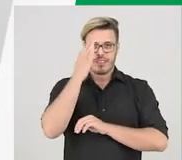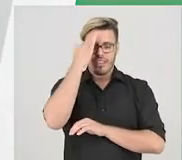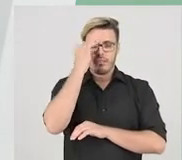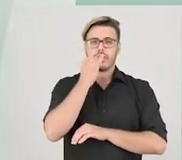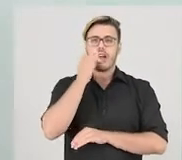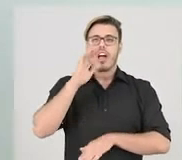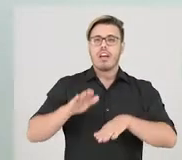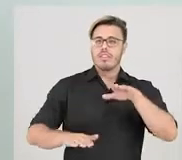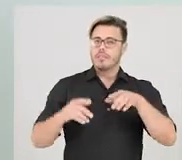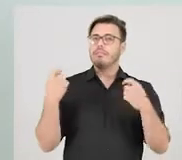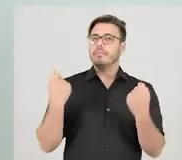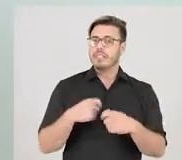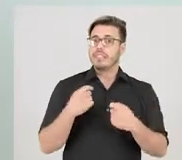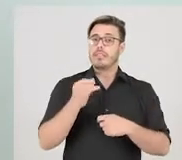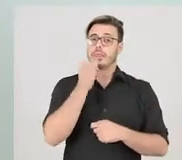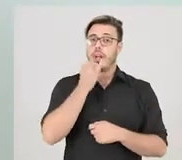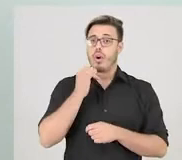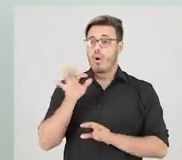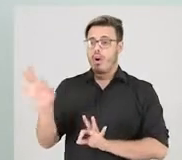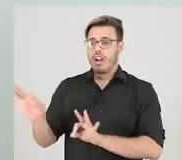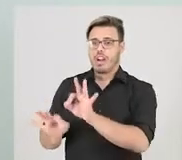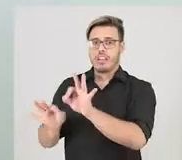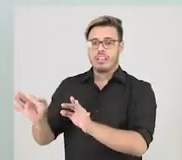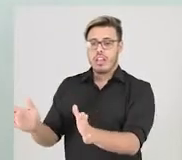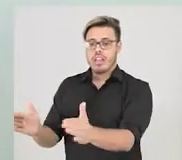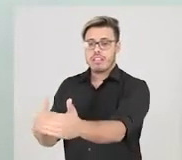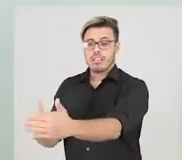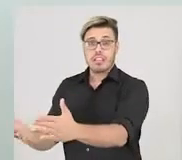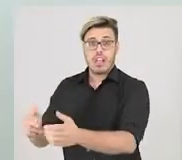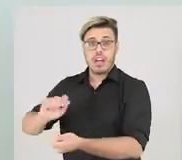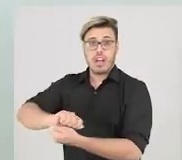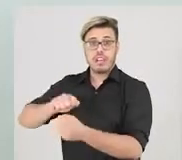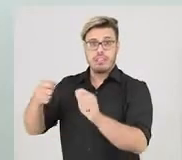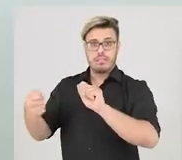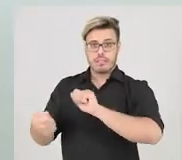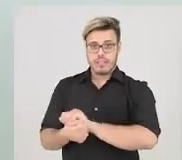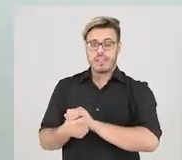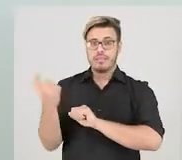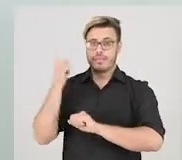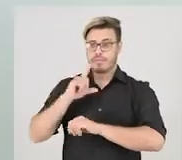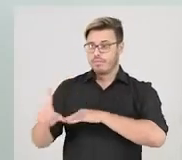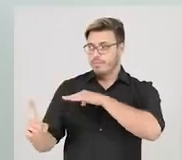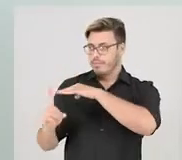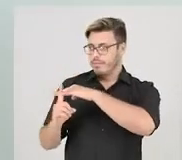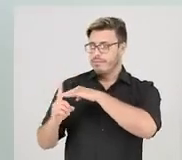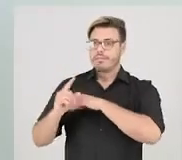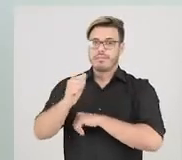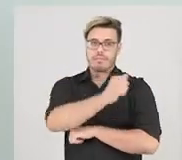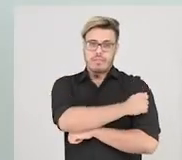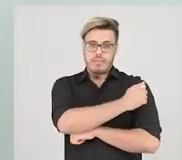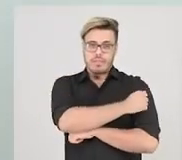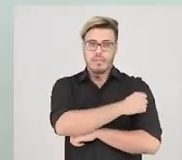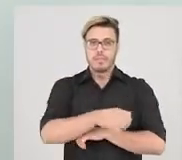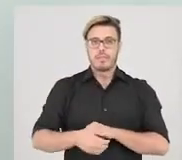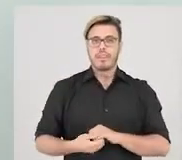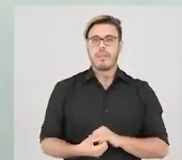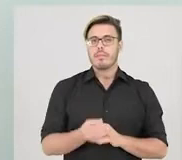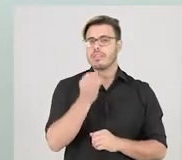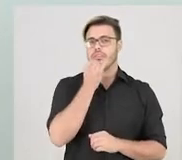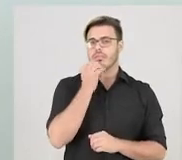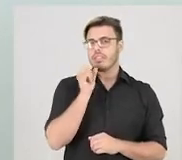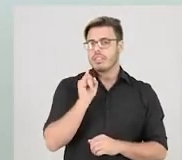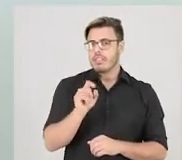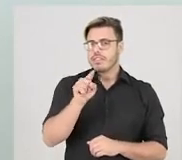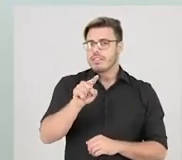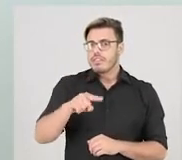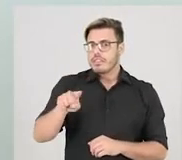atender o aluno. Então, se você precisa, depois que você verificou o que esse aluno sabe, o que ele não sabe, como ele